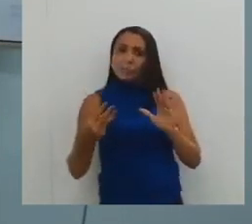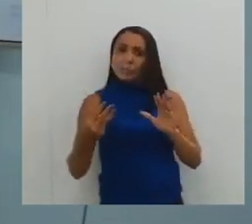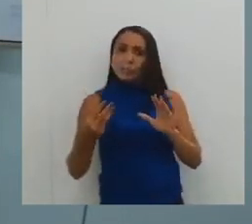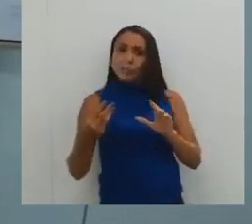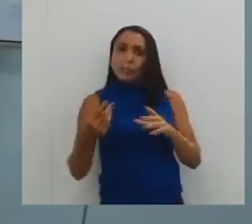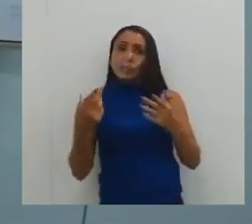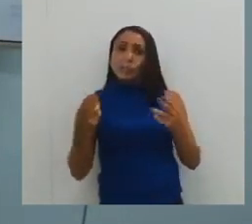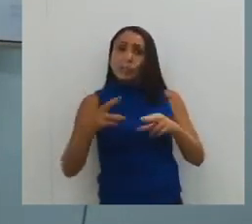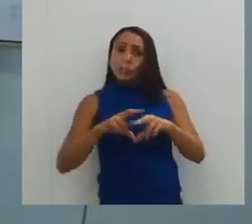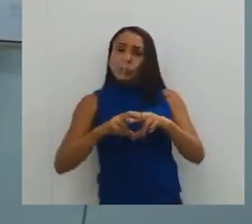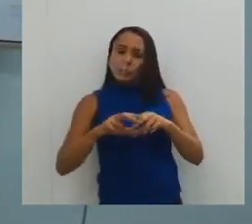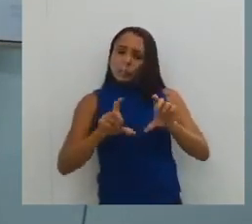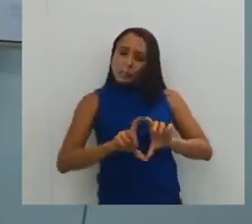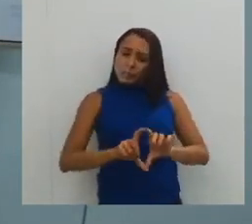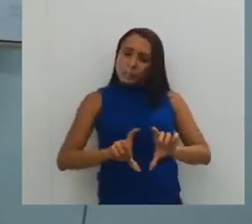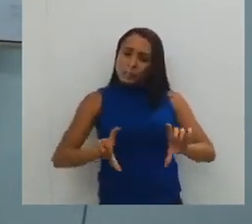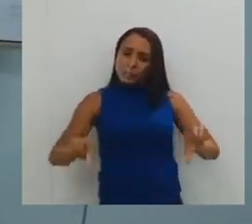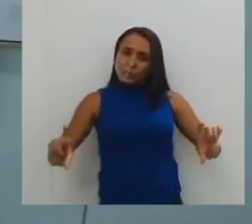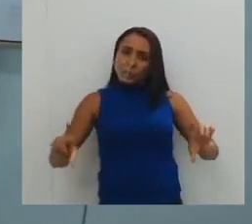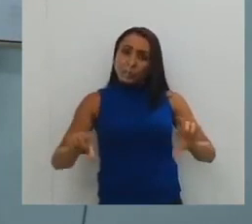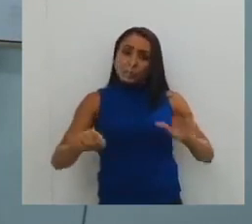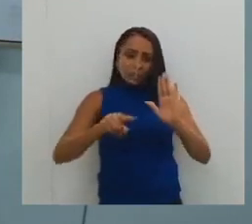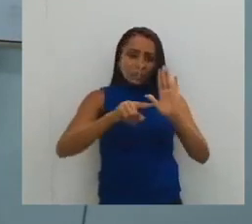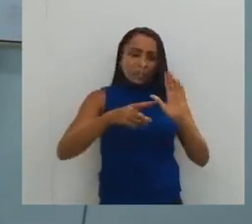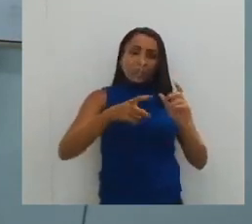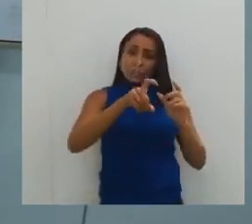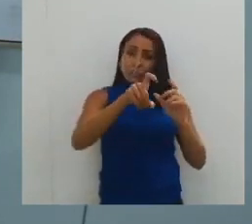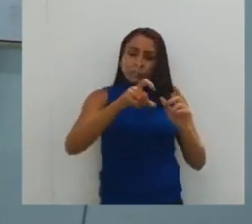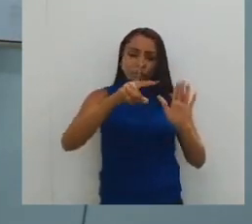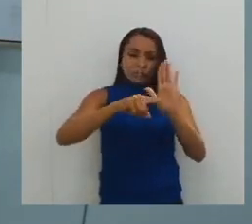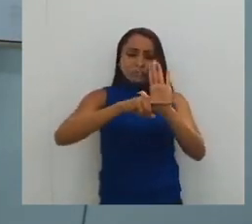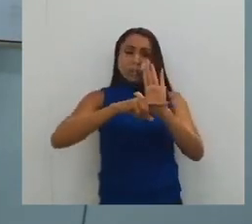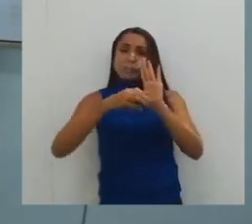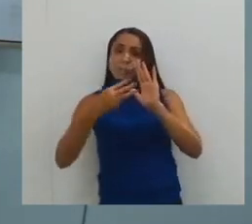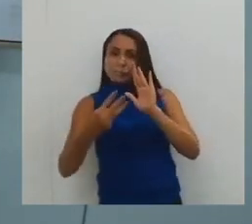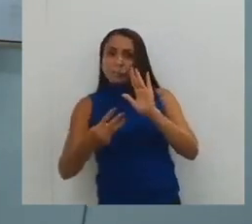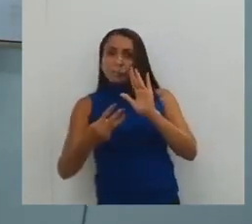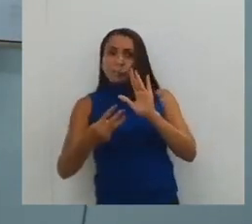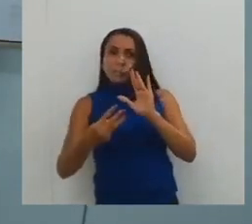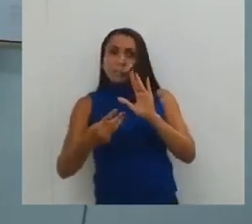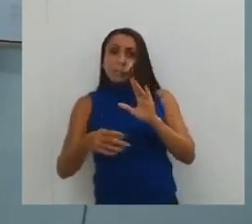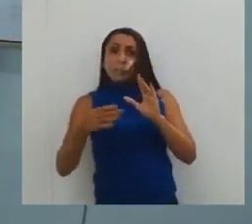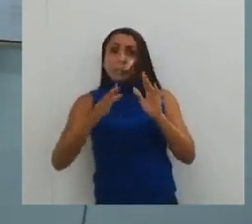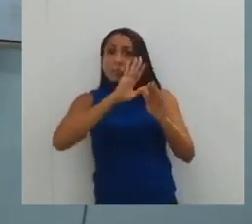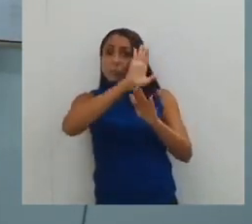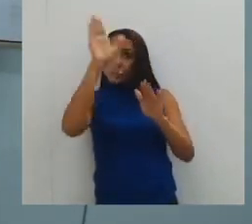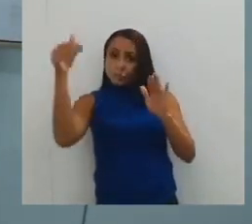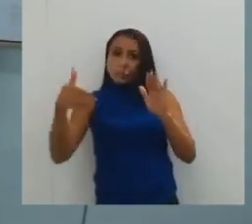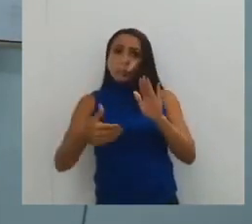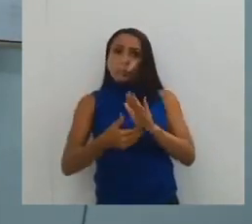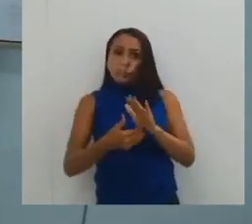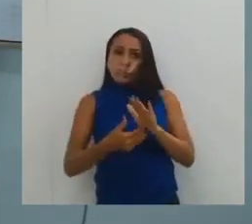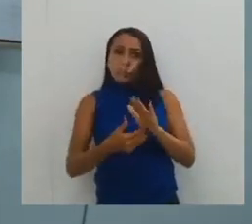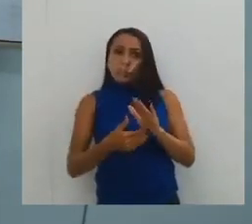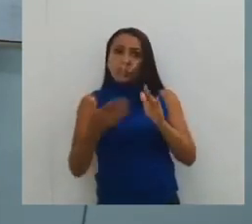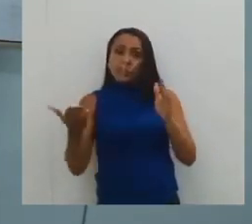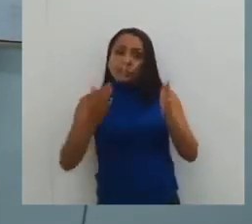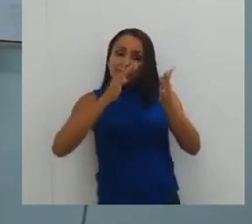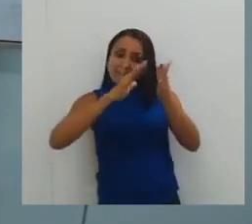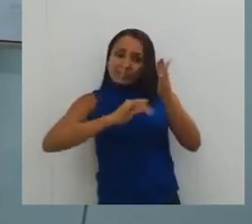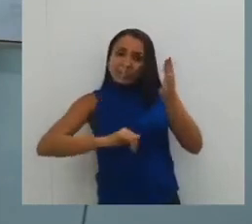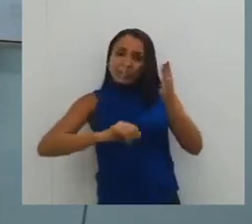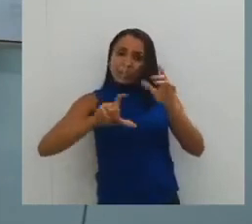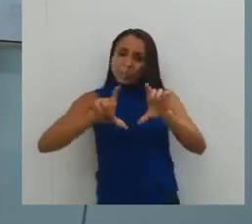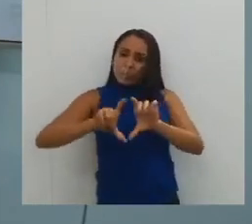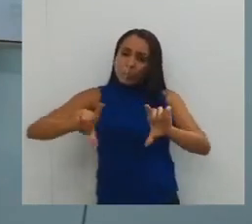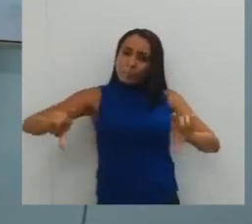isso que esse pedaço é x menos 3, que eu estou considerando ele todo e tirando esse pedaço, que é